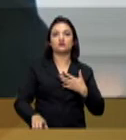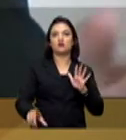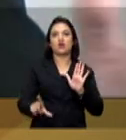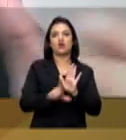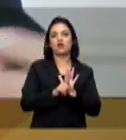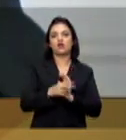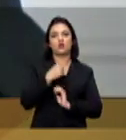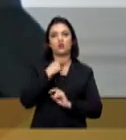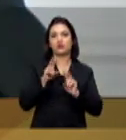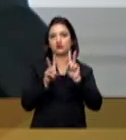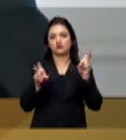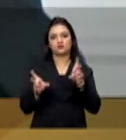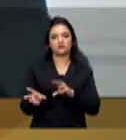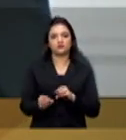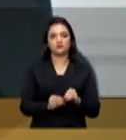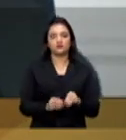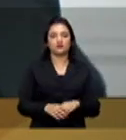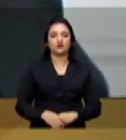positivo.